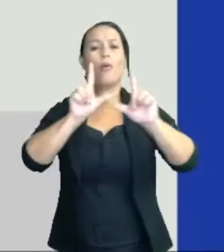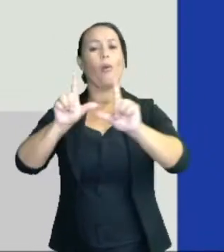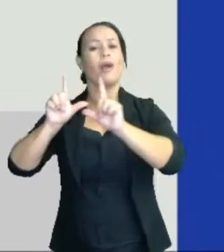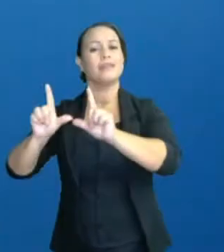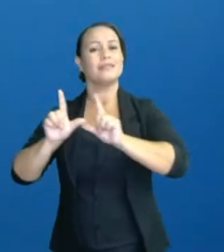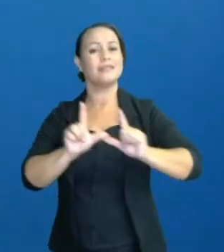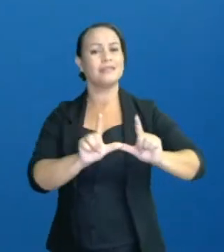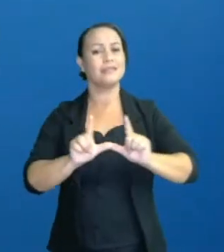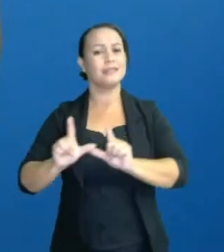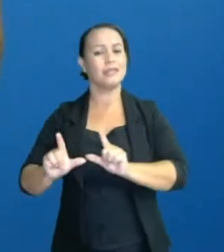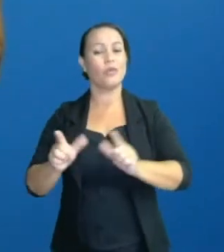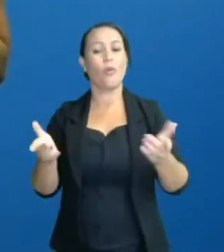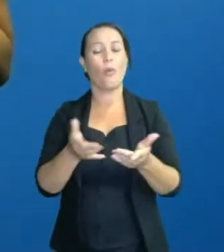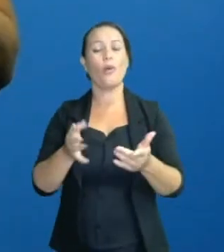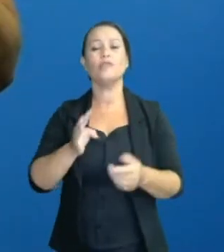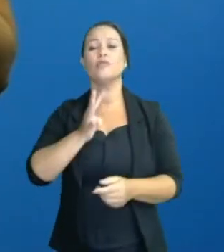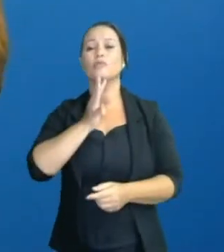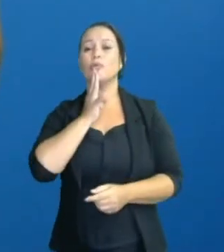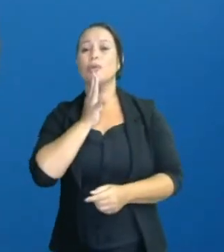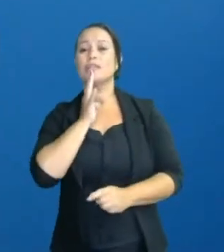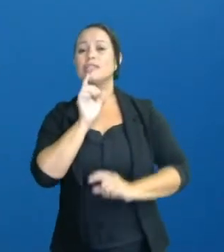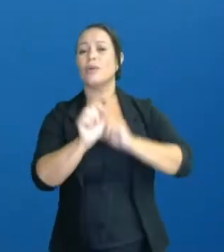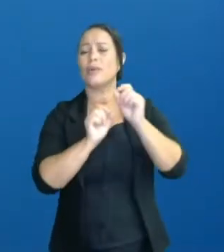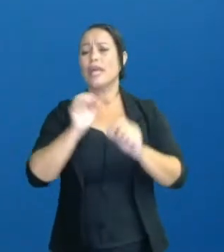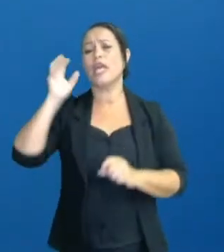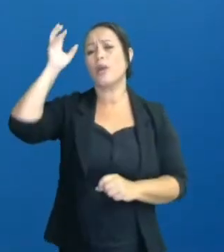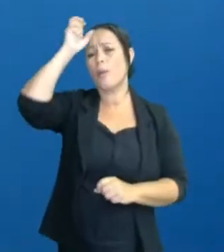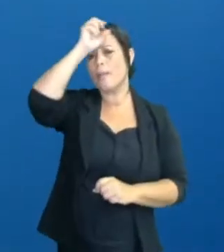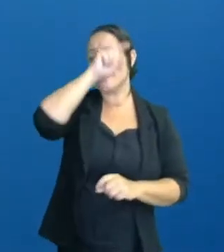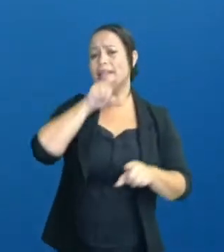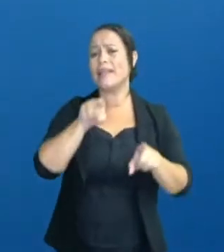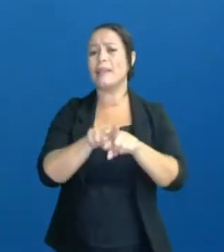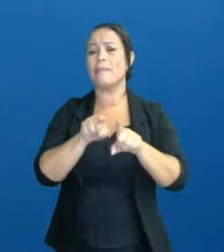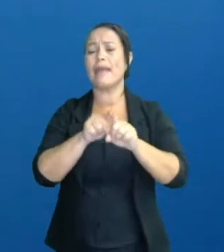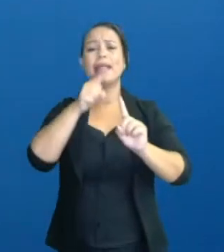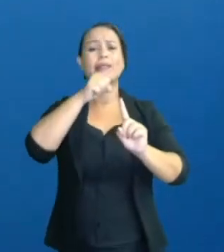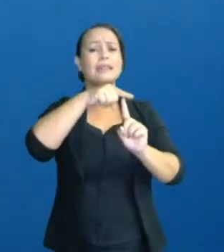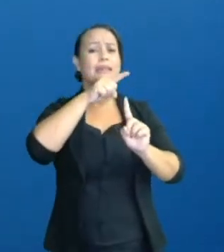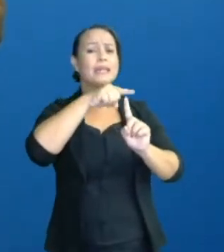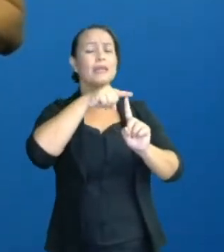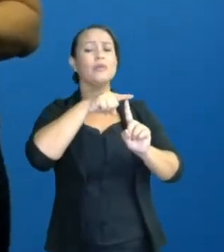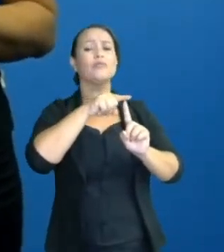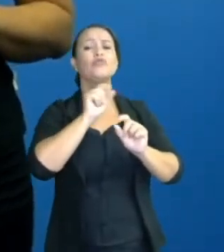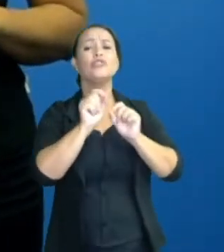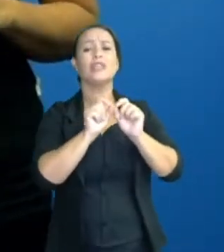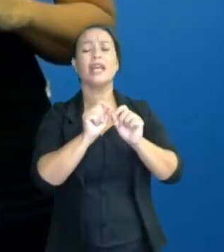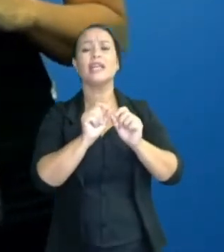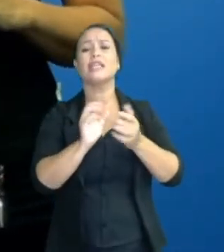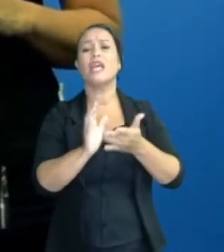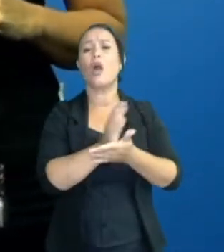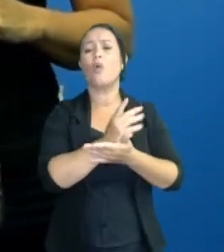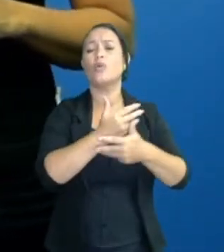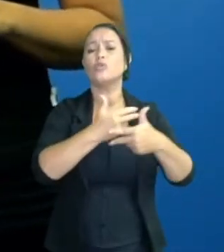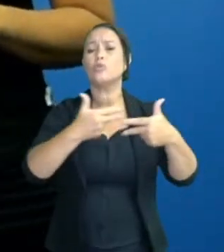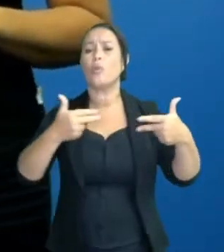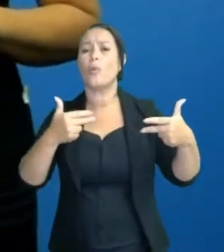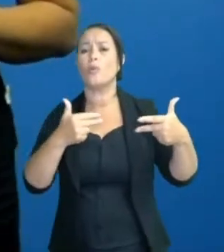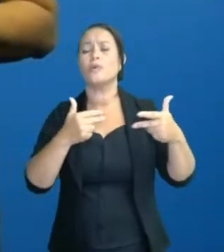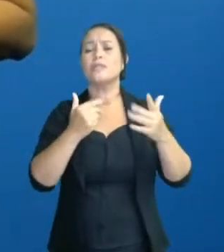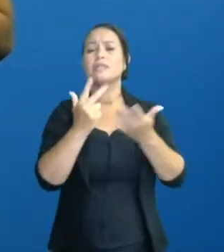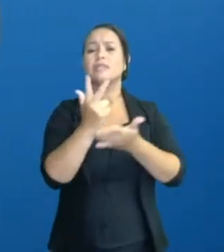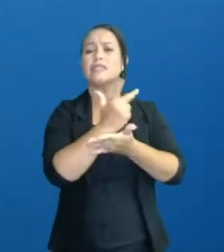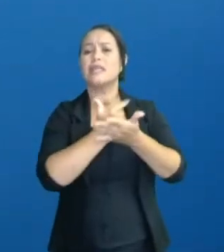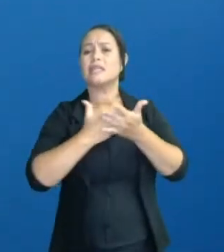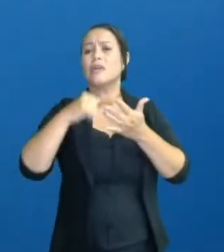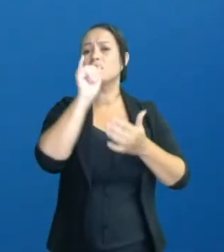Quadrinhos. Nós vamos conhecer e compreender tipos de recursos gráficos presentes nas histórias